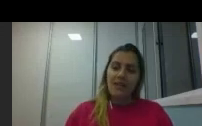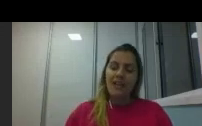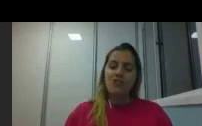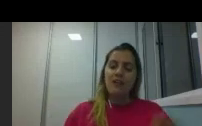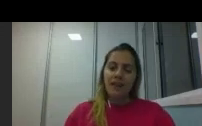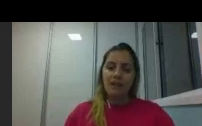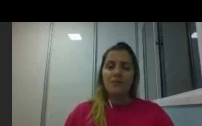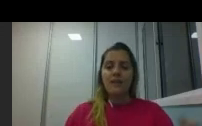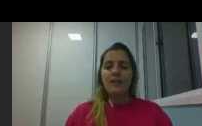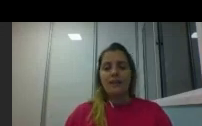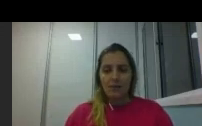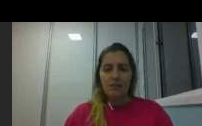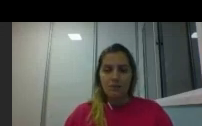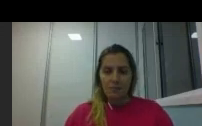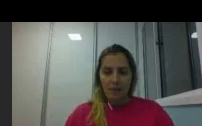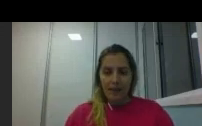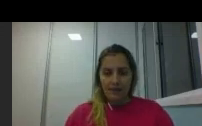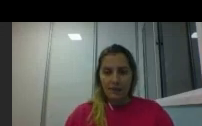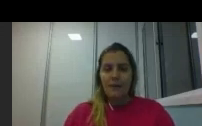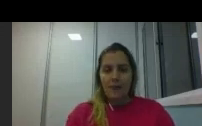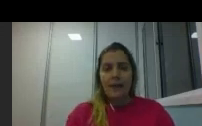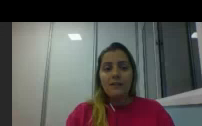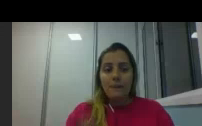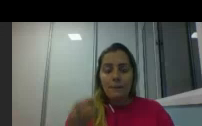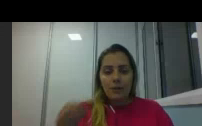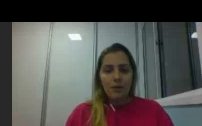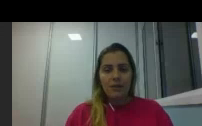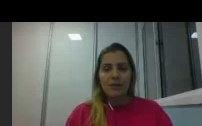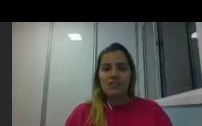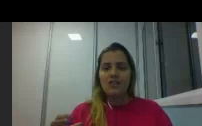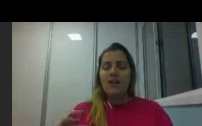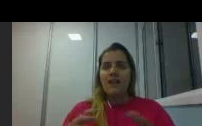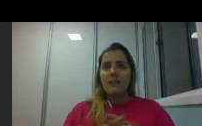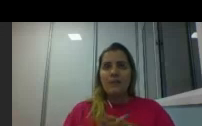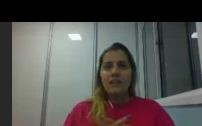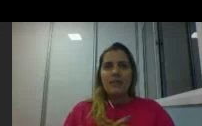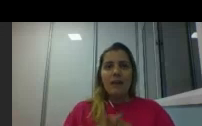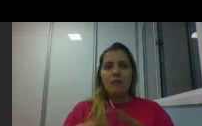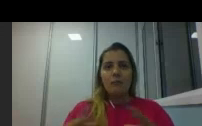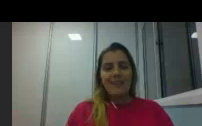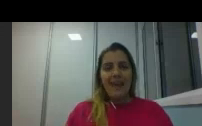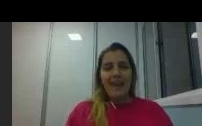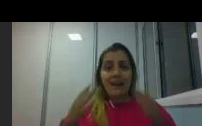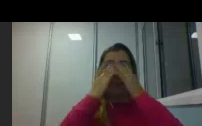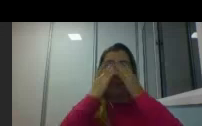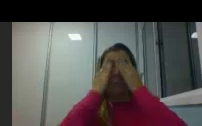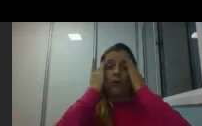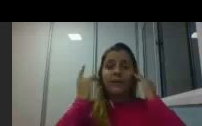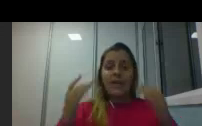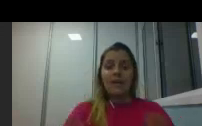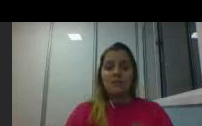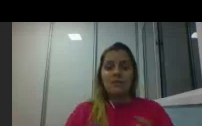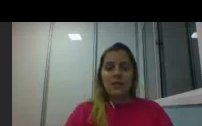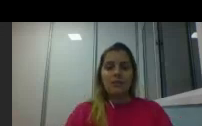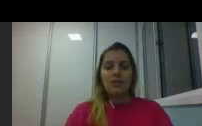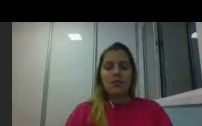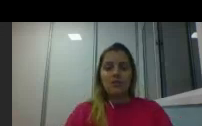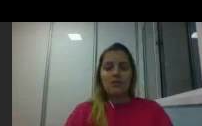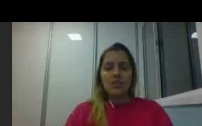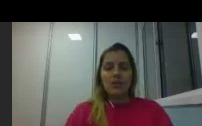resposta diferente daquela que foi dada pelos nossos pais. Tá? Isso é muito importante. Então, assim, caiu por terra um pouco